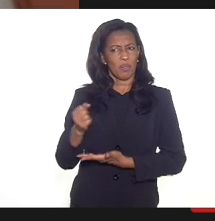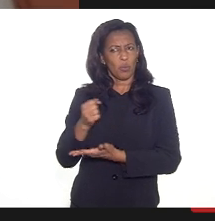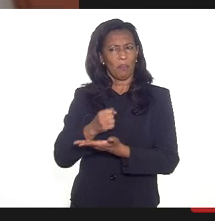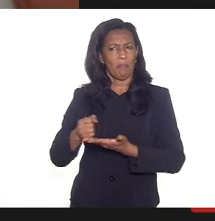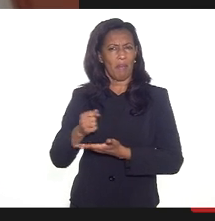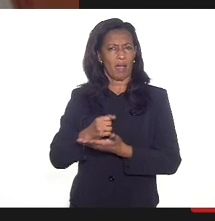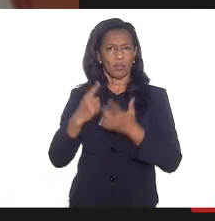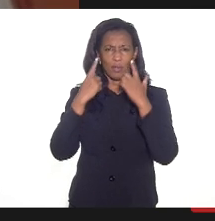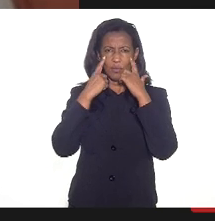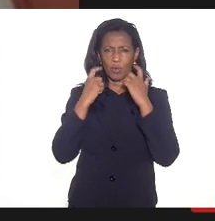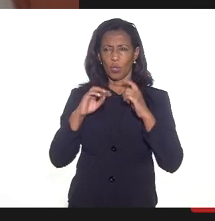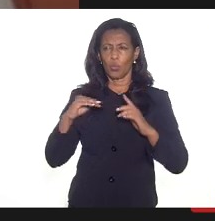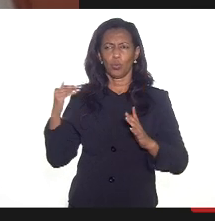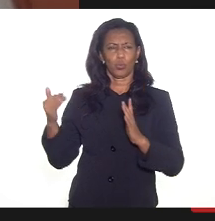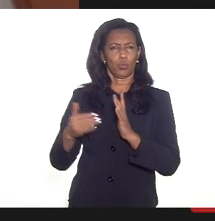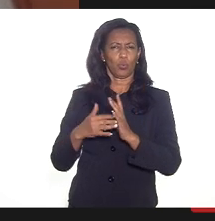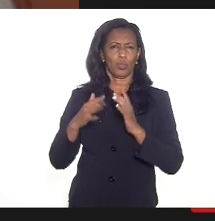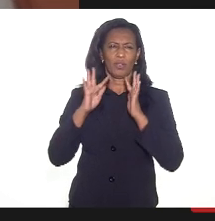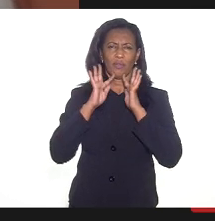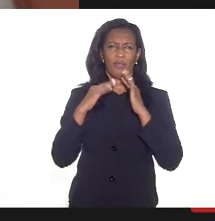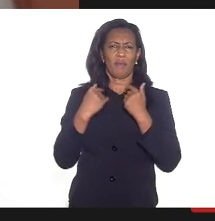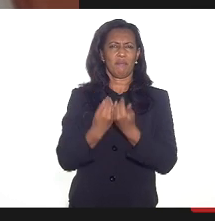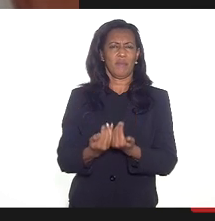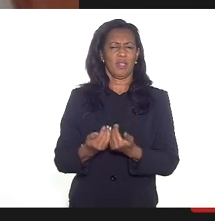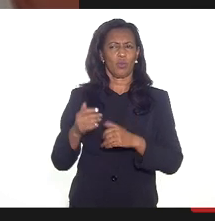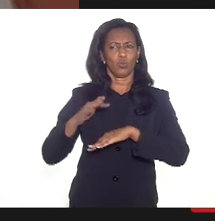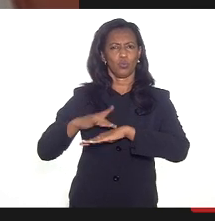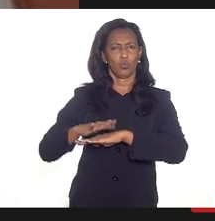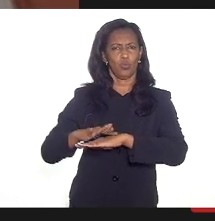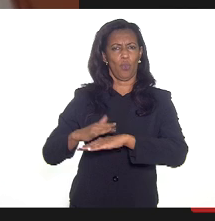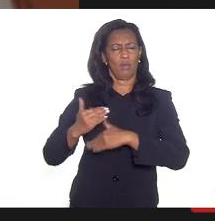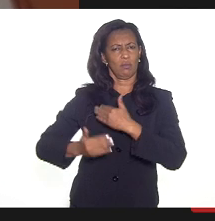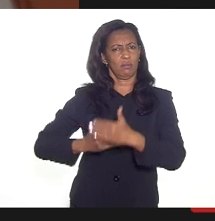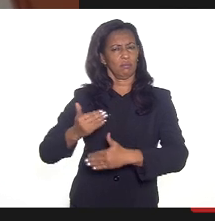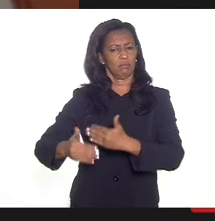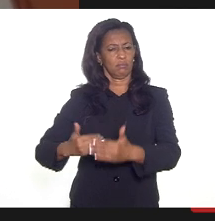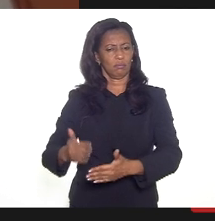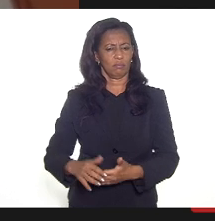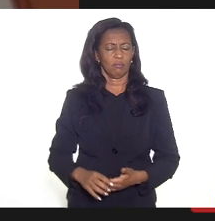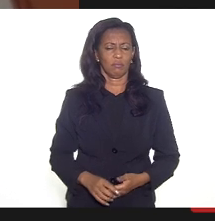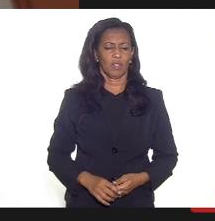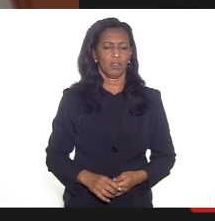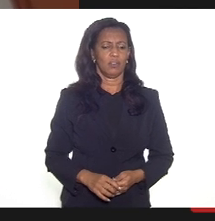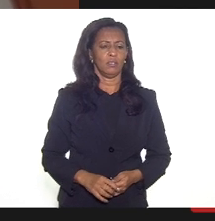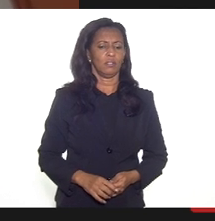sua família com as doenças decorrentes de todo esse processo. Então,